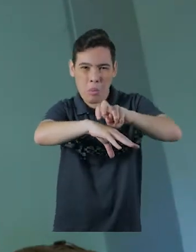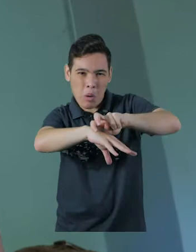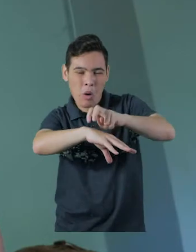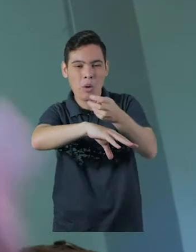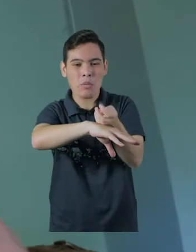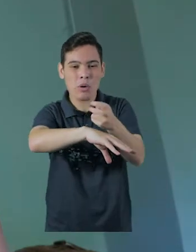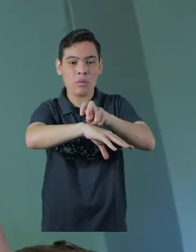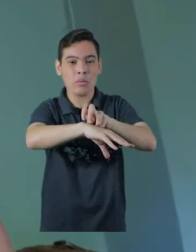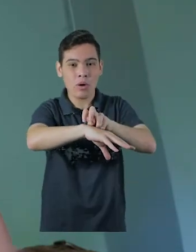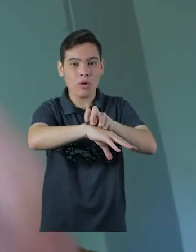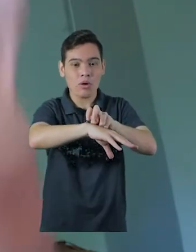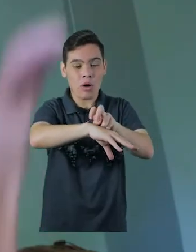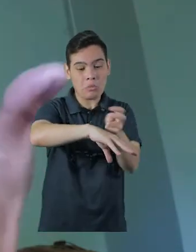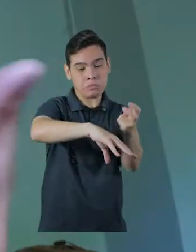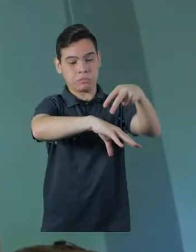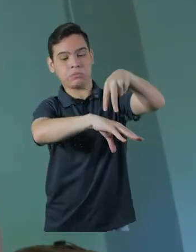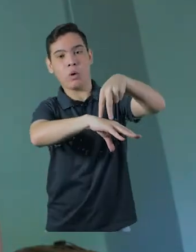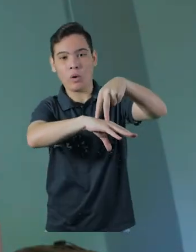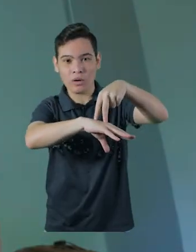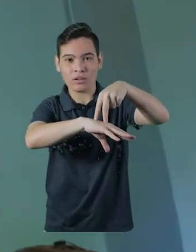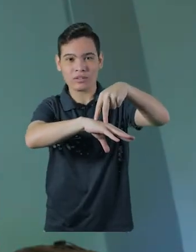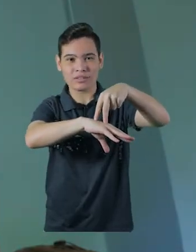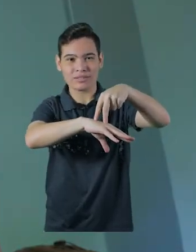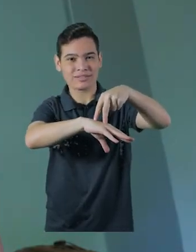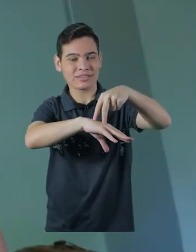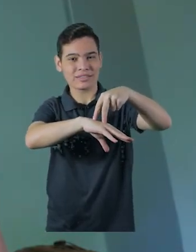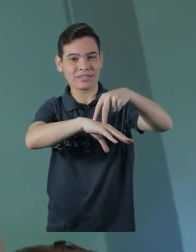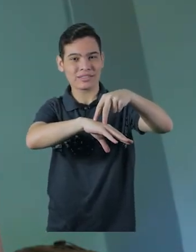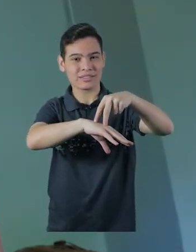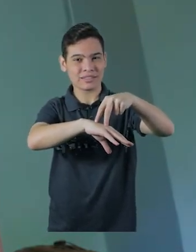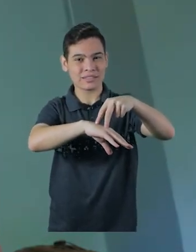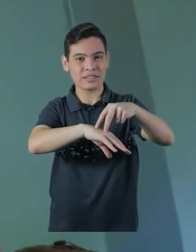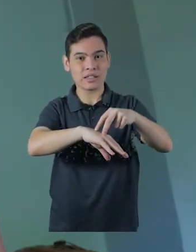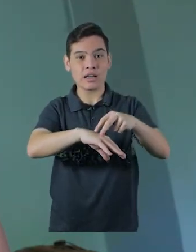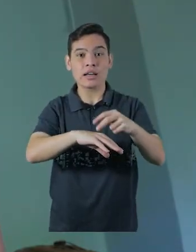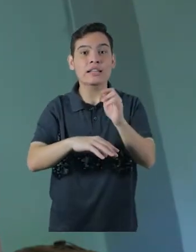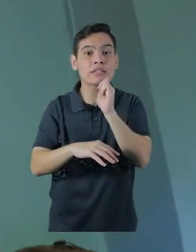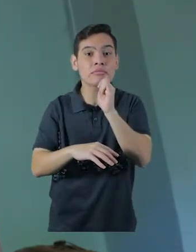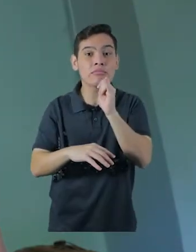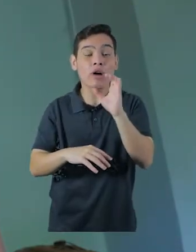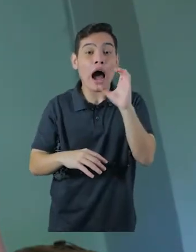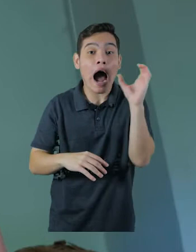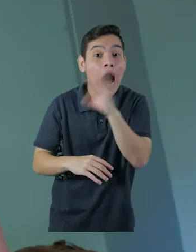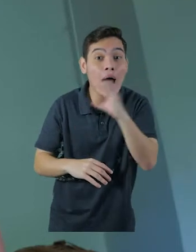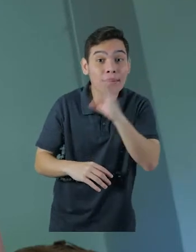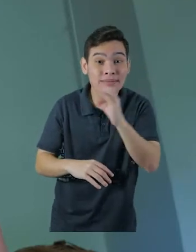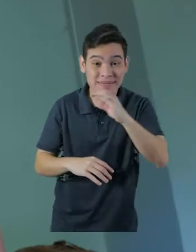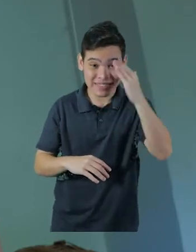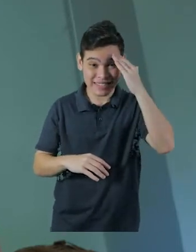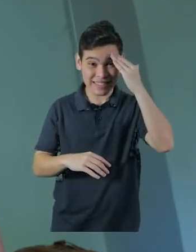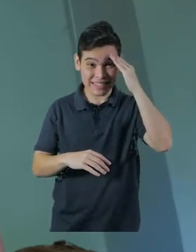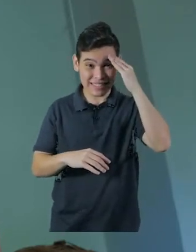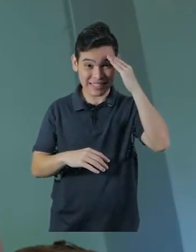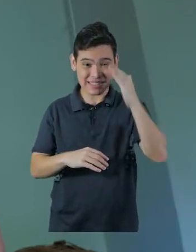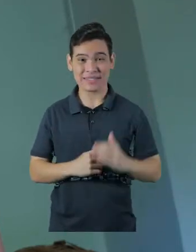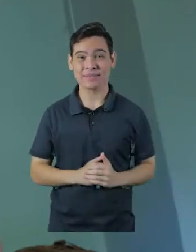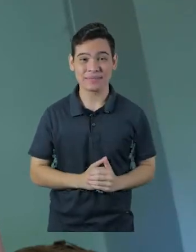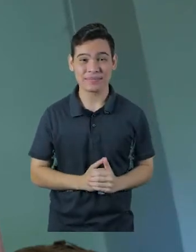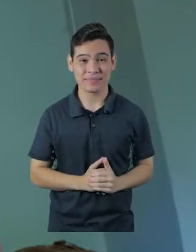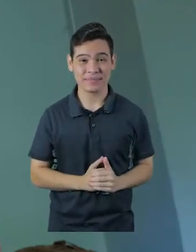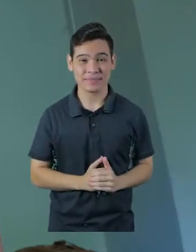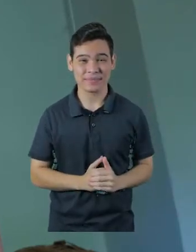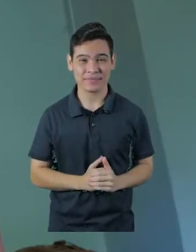para o chão, né, e voltar da queda de formas muito diferentes, com muita velocidade, conseguindo resolver